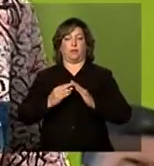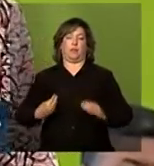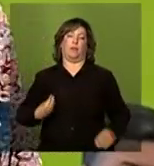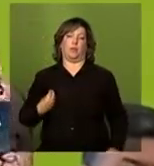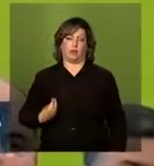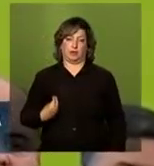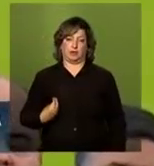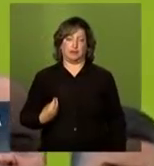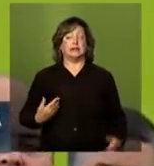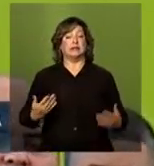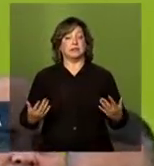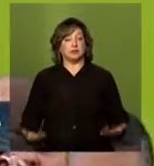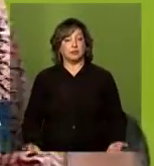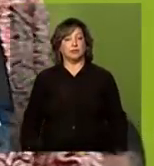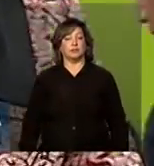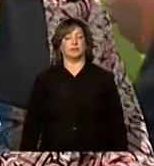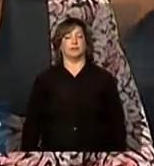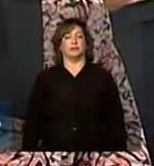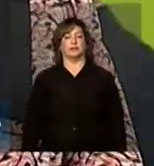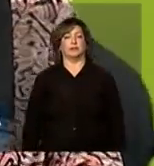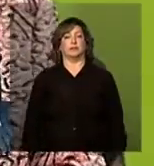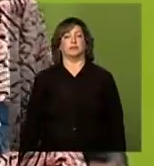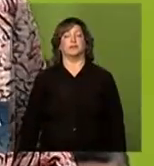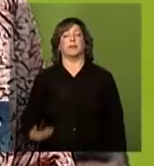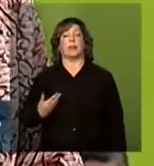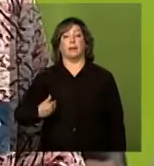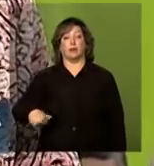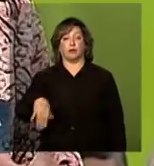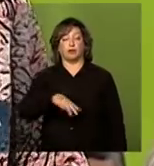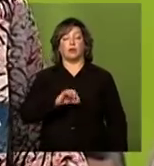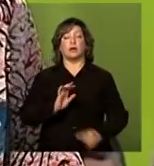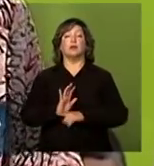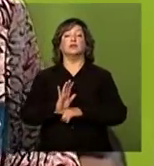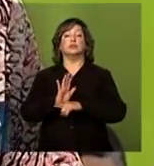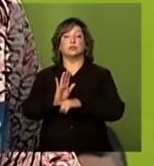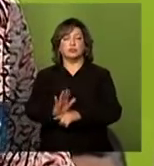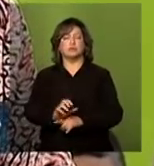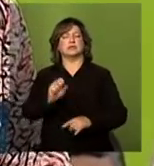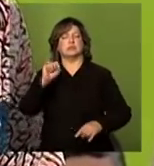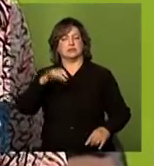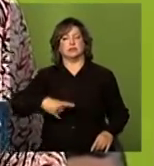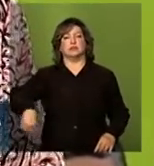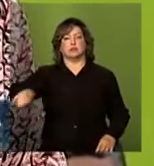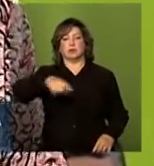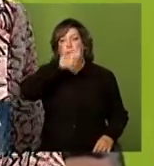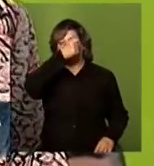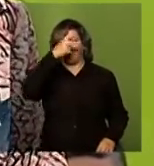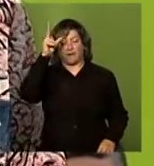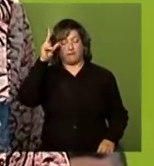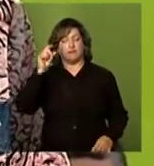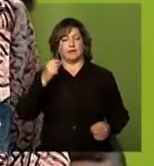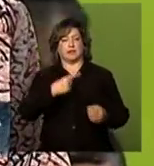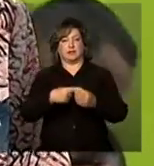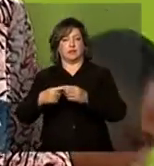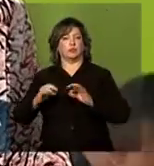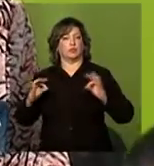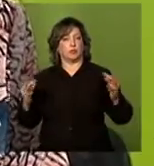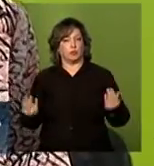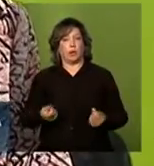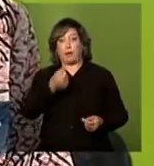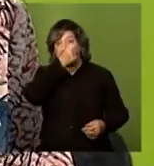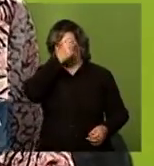por isso nós ajudamos sim os prefeitos e vamos continuar